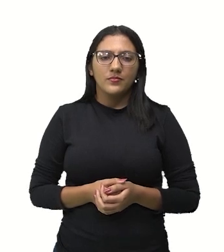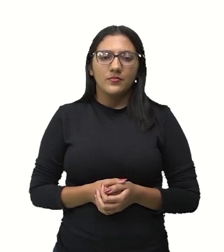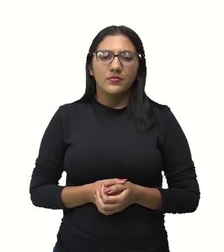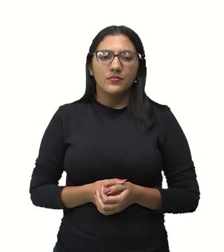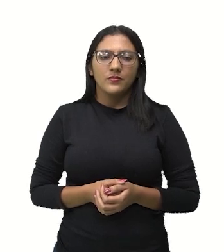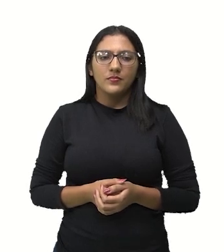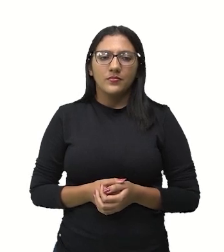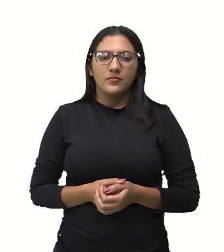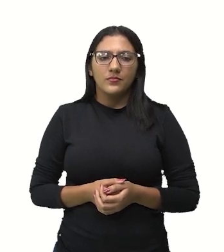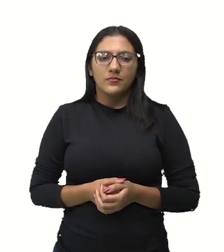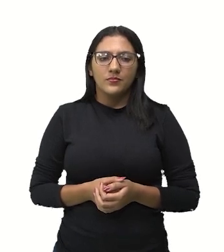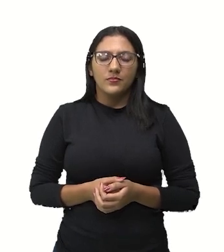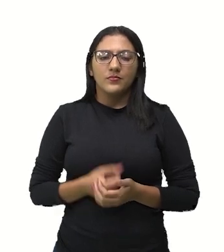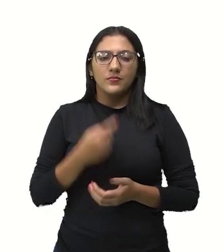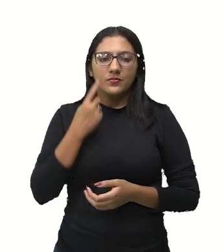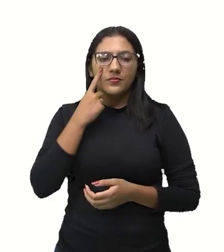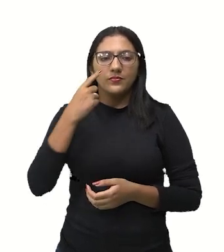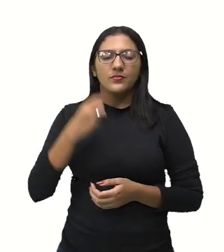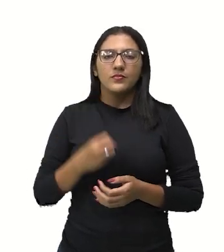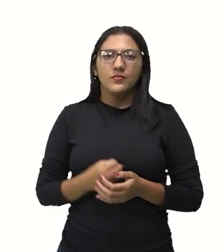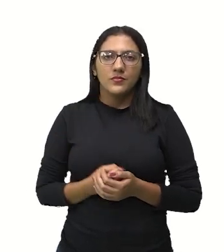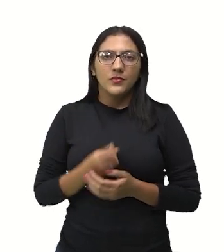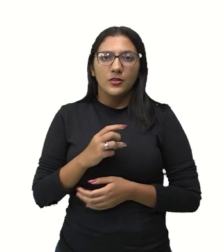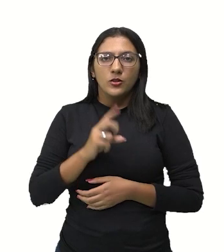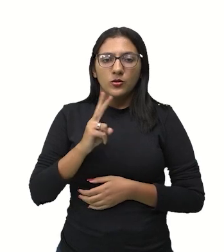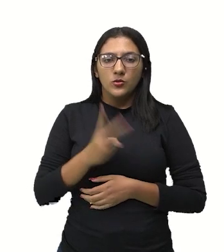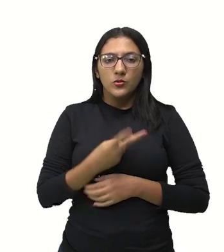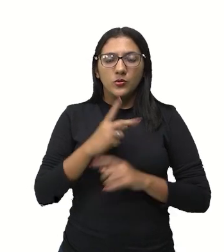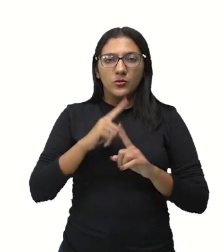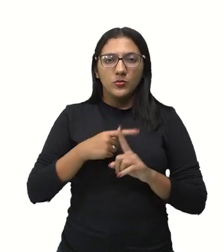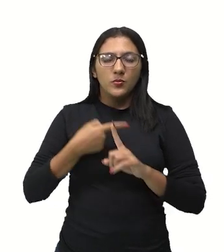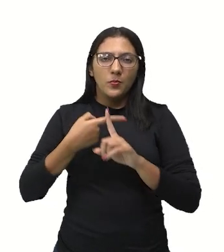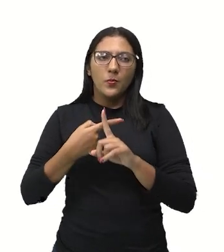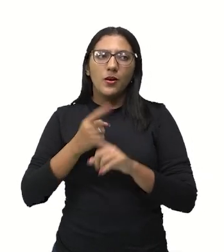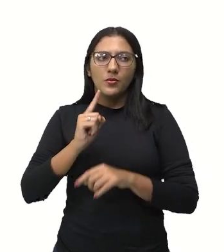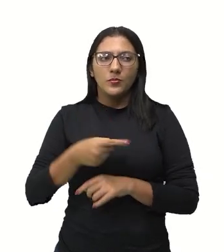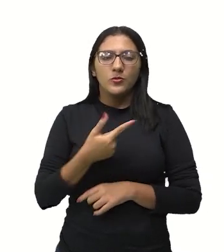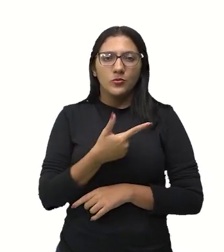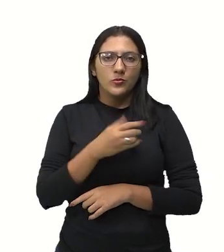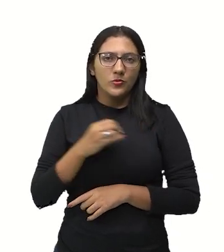Montante é igual a 2 mil reais mais 1.200, que é igual a